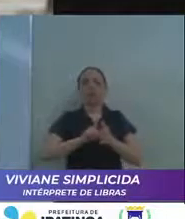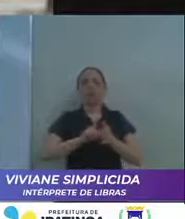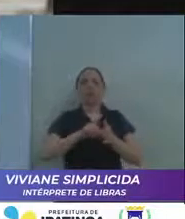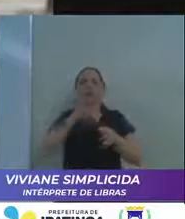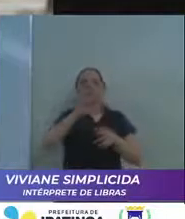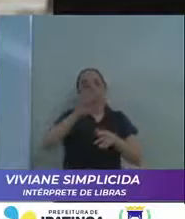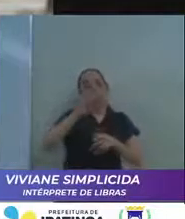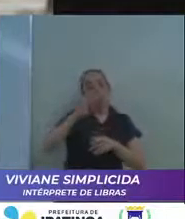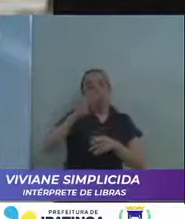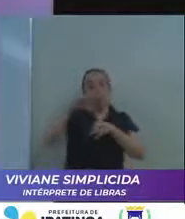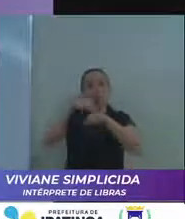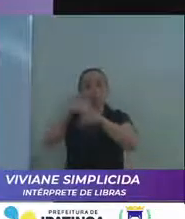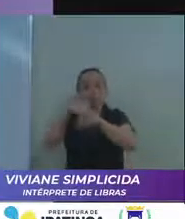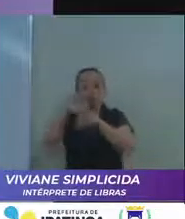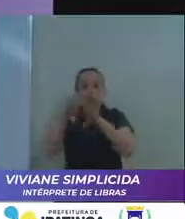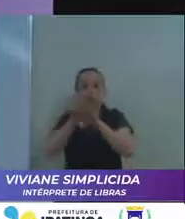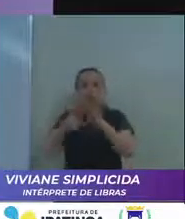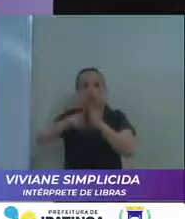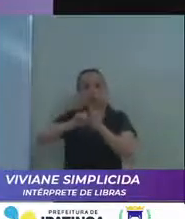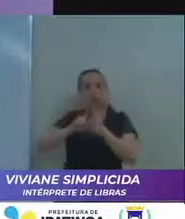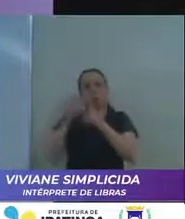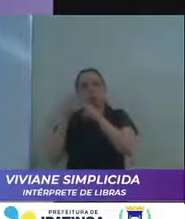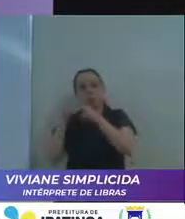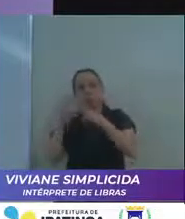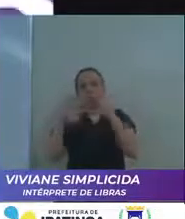e antes de dormir.